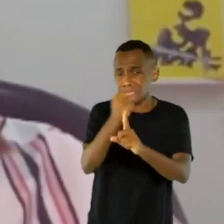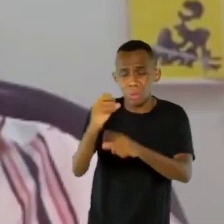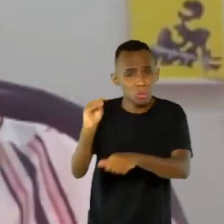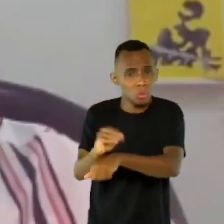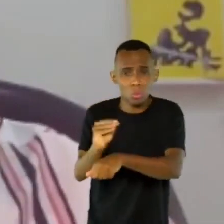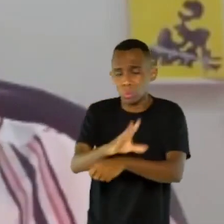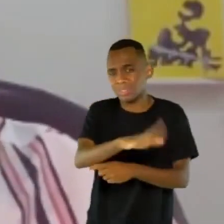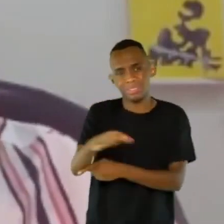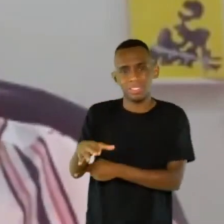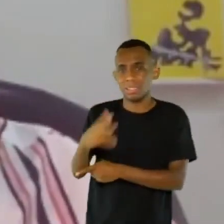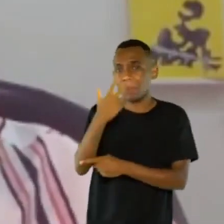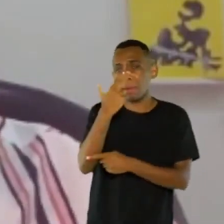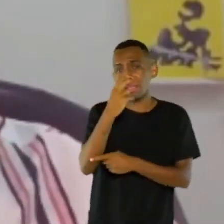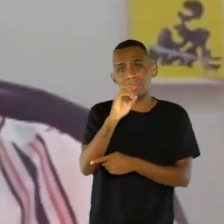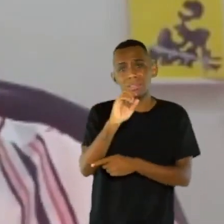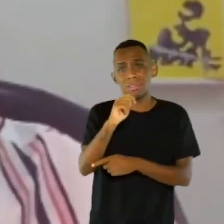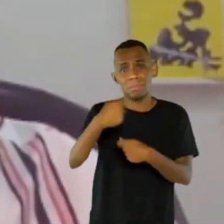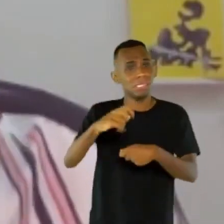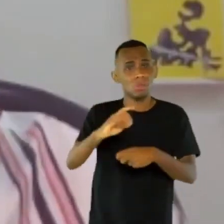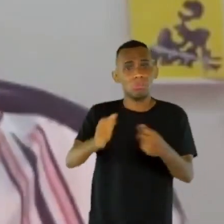né? Então,